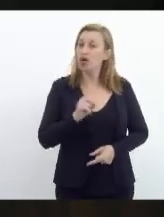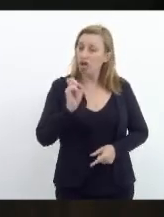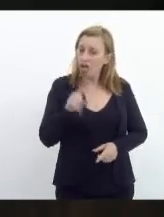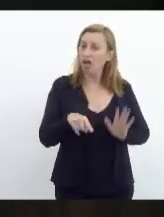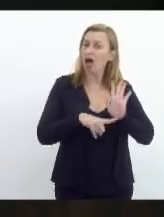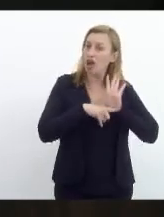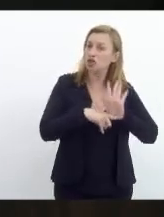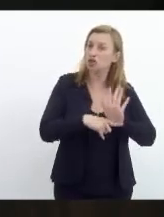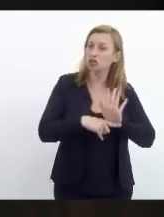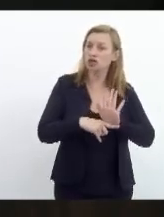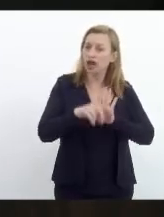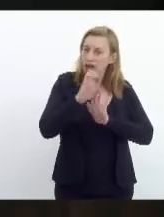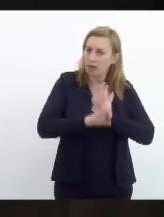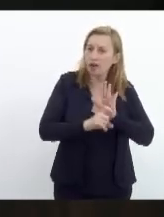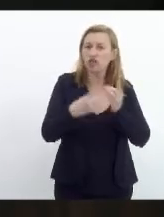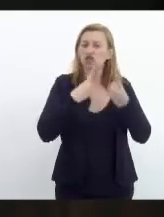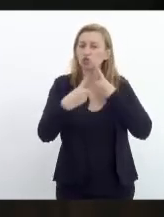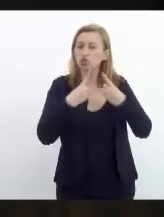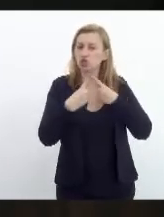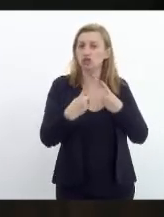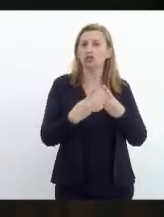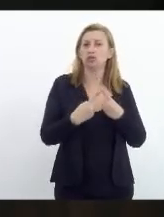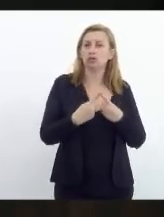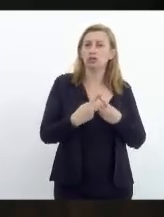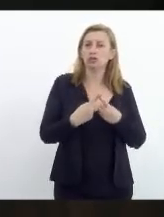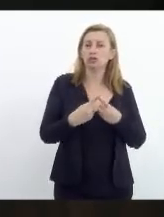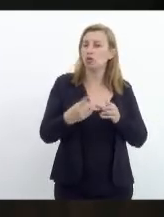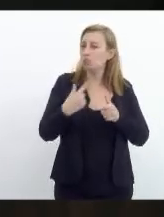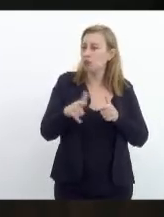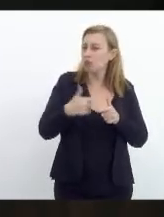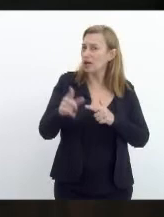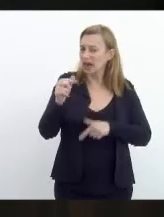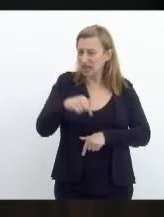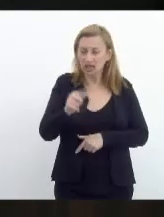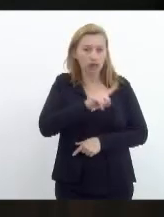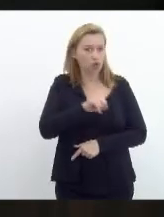ajudar, emendar, discutir as emendas. Porque o problema não é aqui.